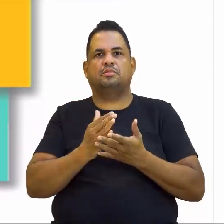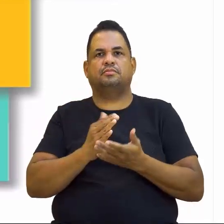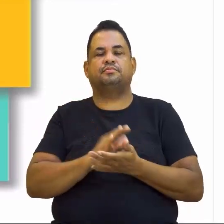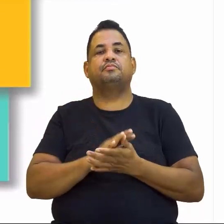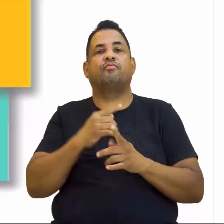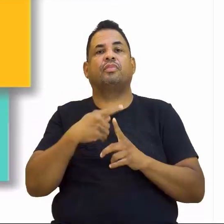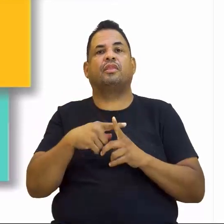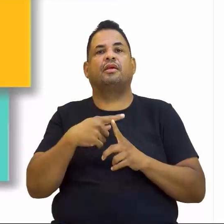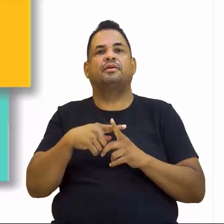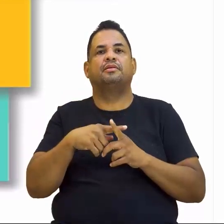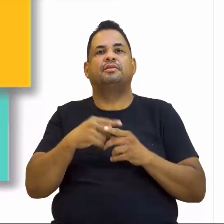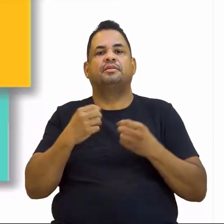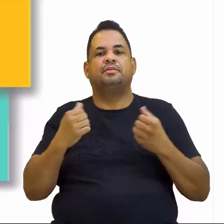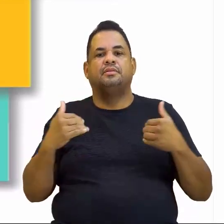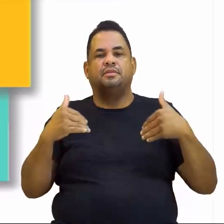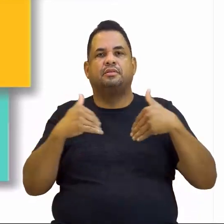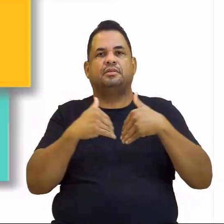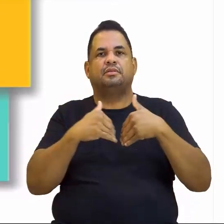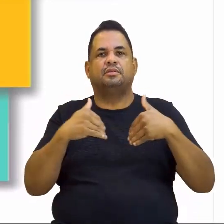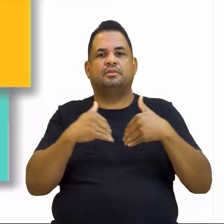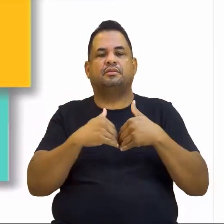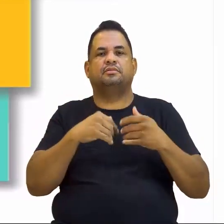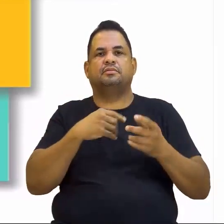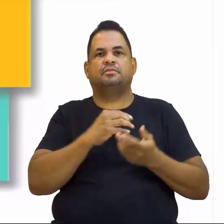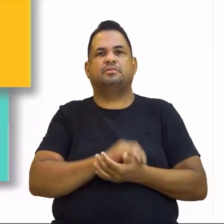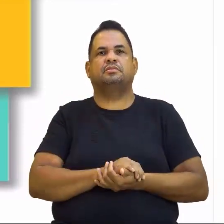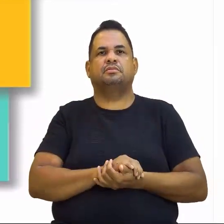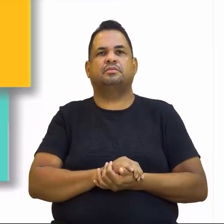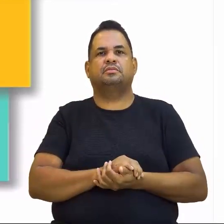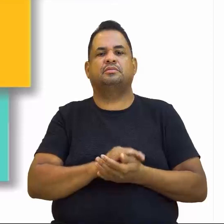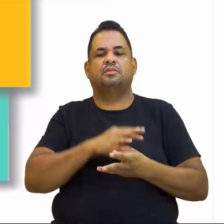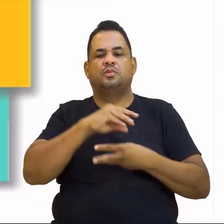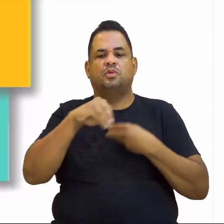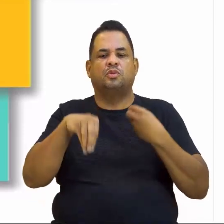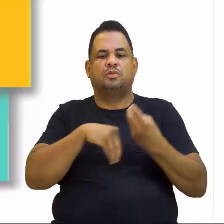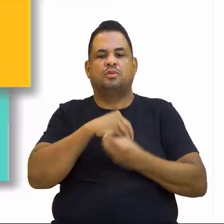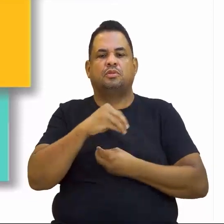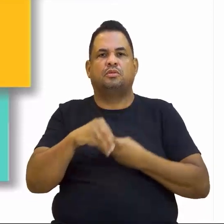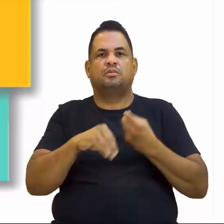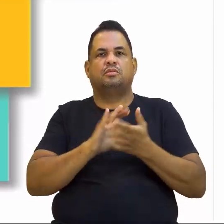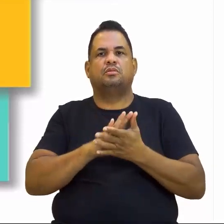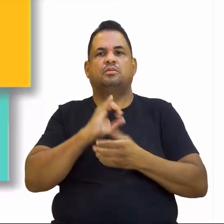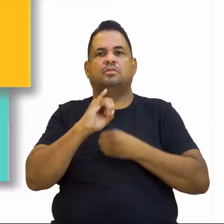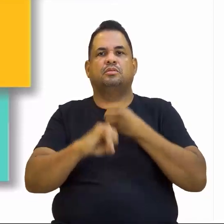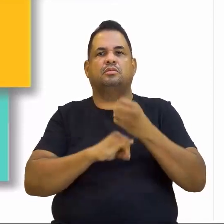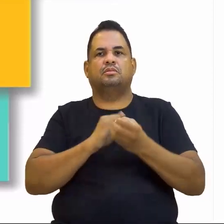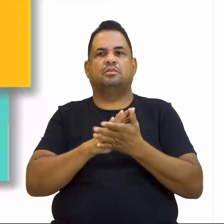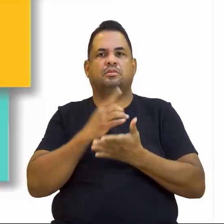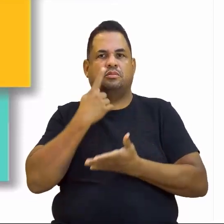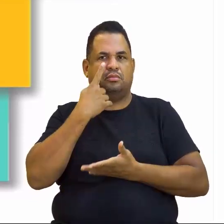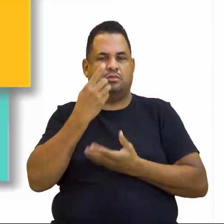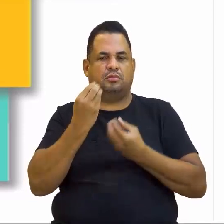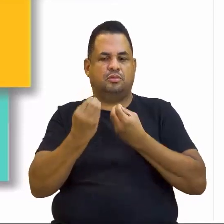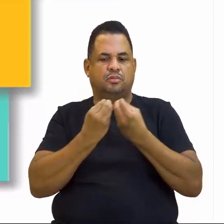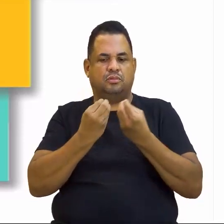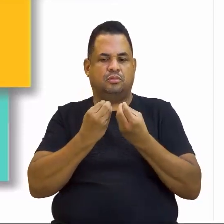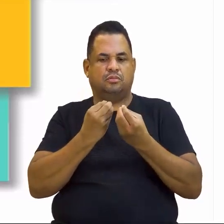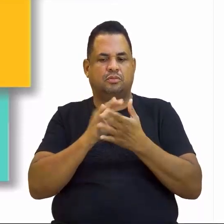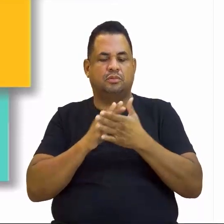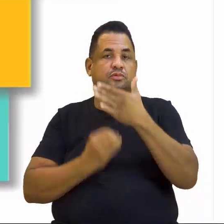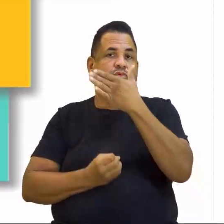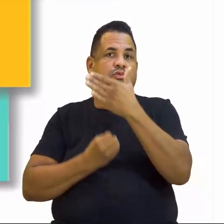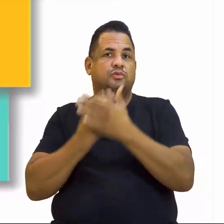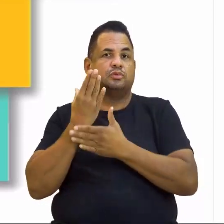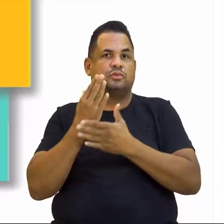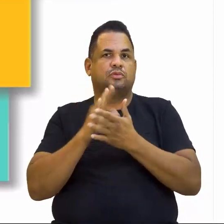devido à atração das cargas, ou seja, um composto iônico. Nós vamos ver como ele é obtido